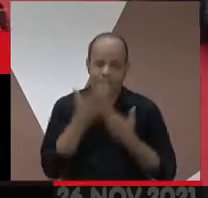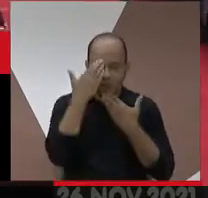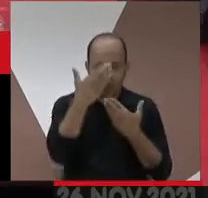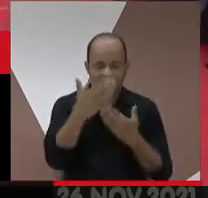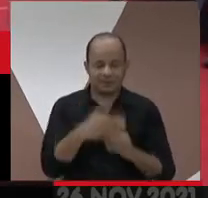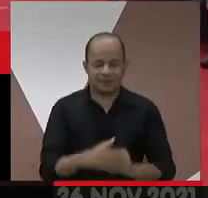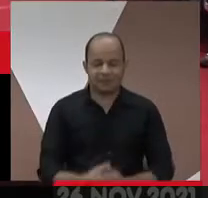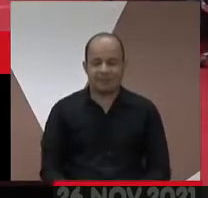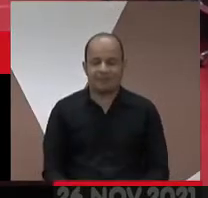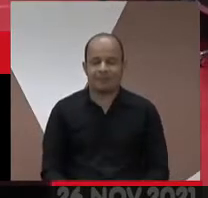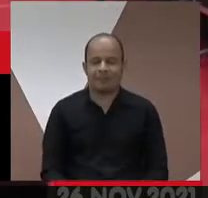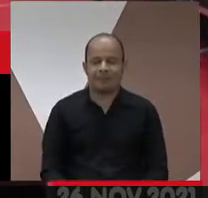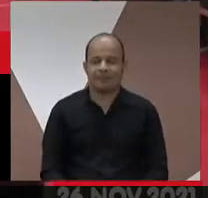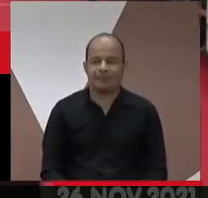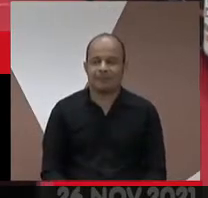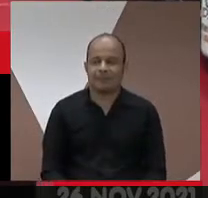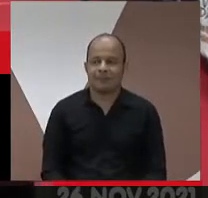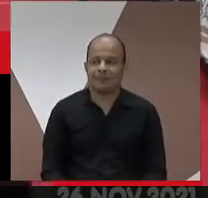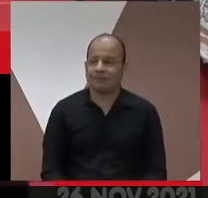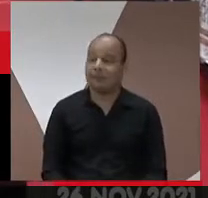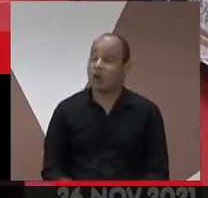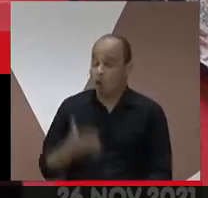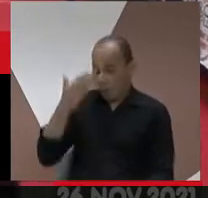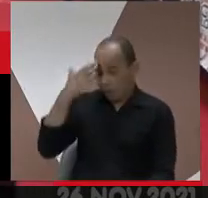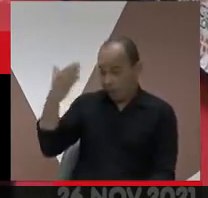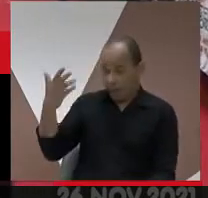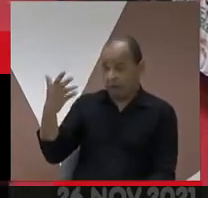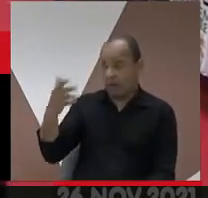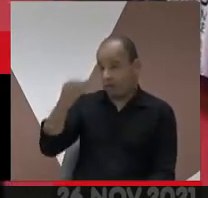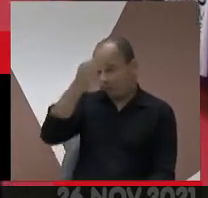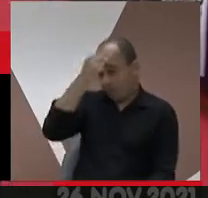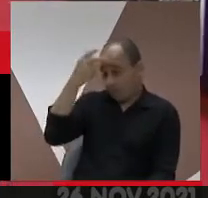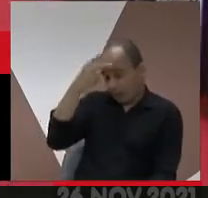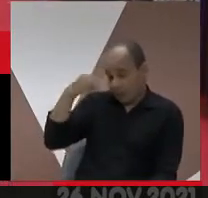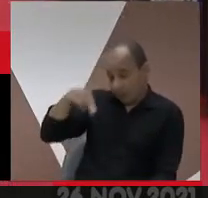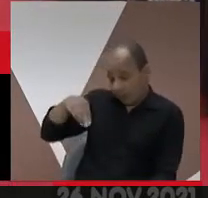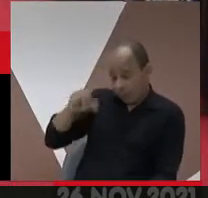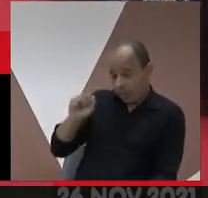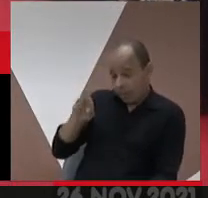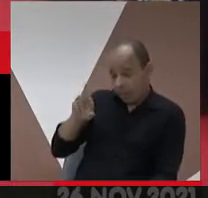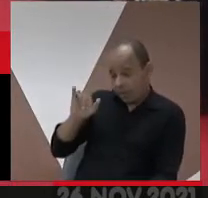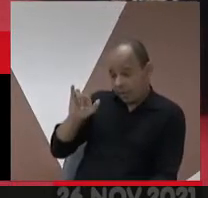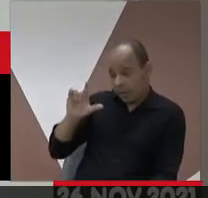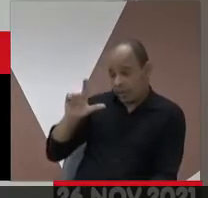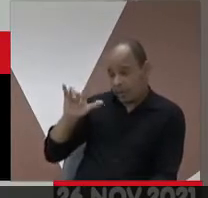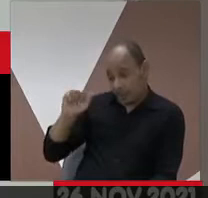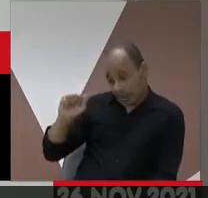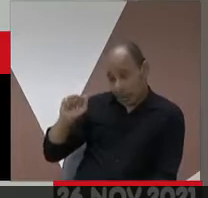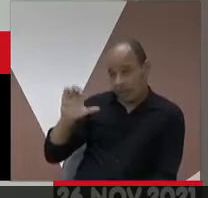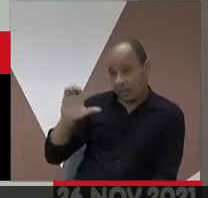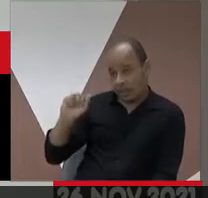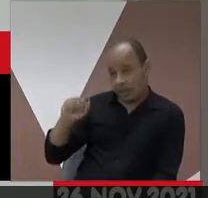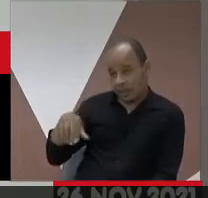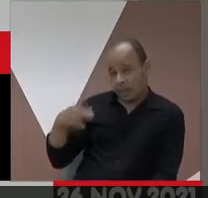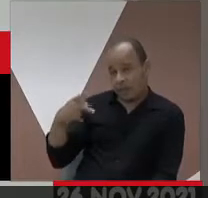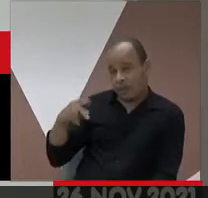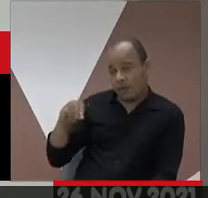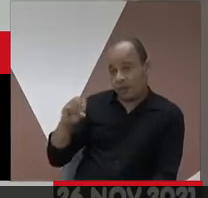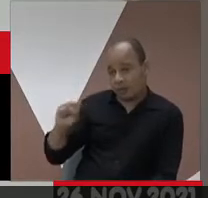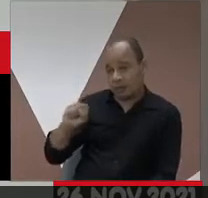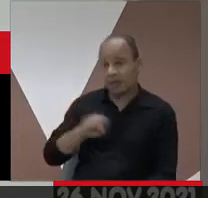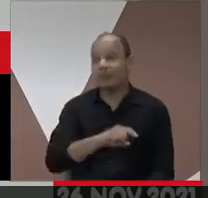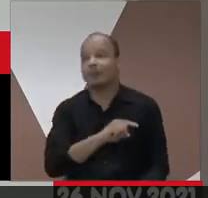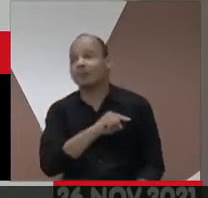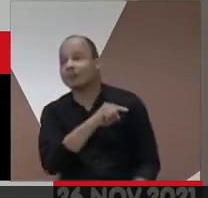Muito obrigada, prefeita Marília Campos. Vamos passar agora